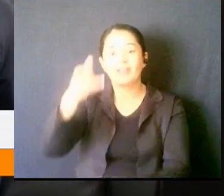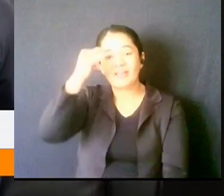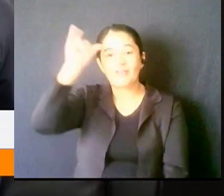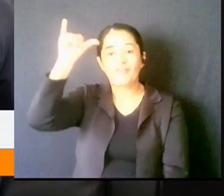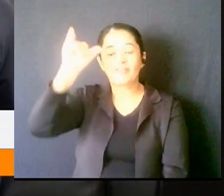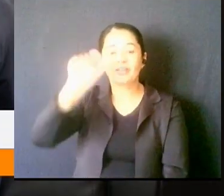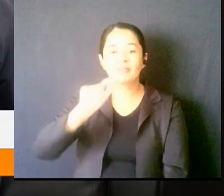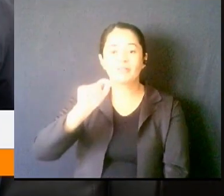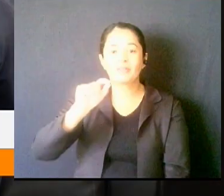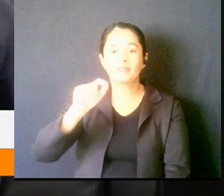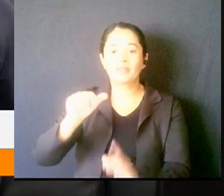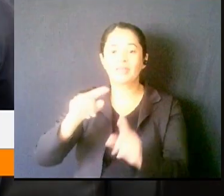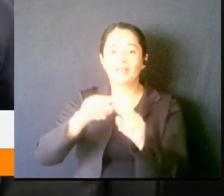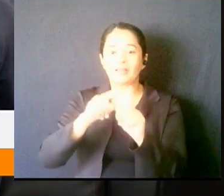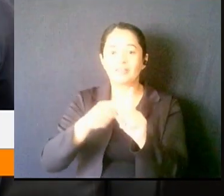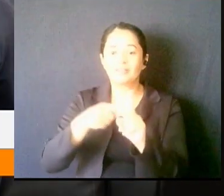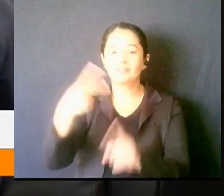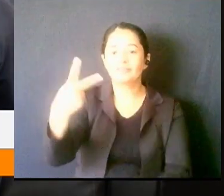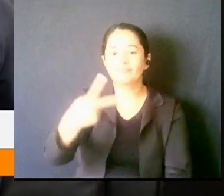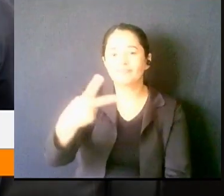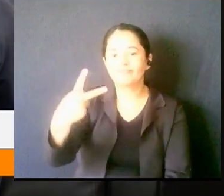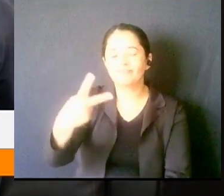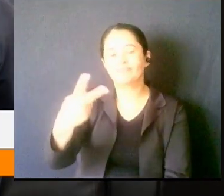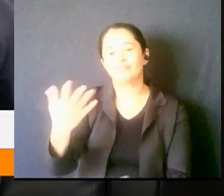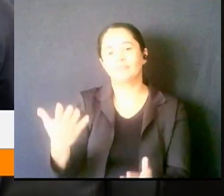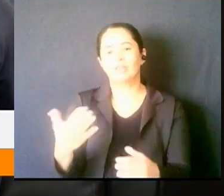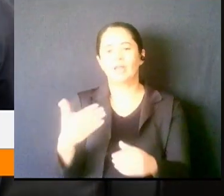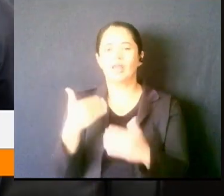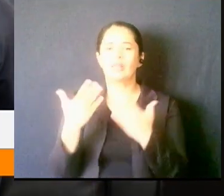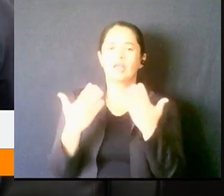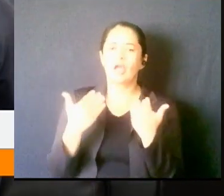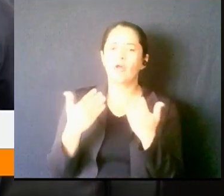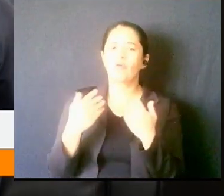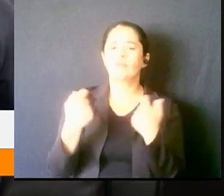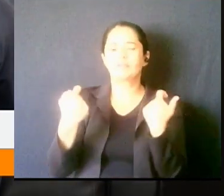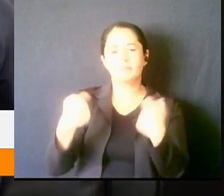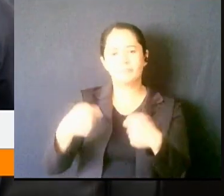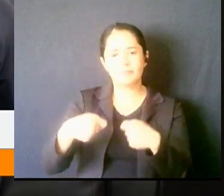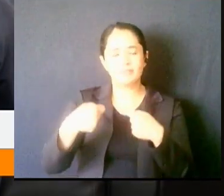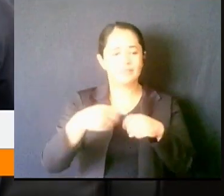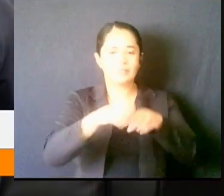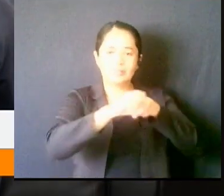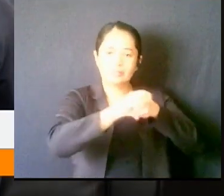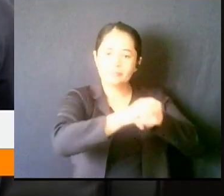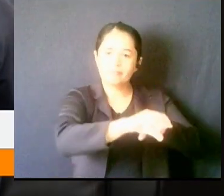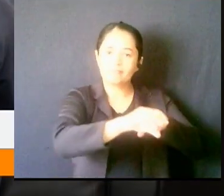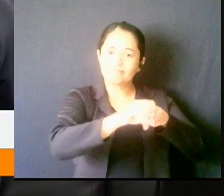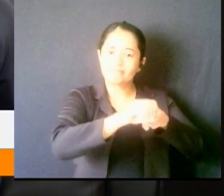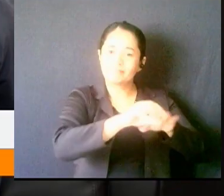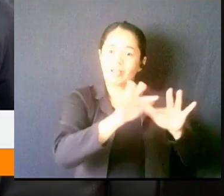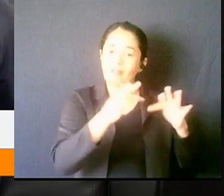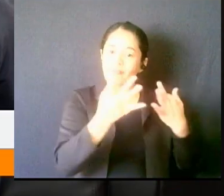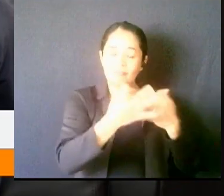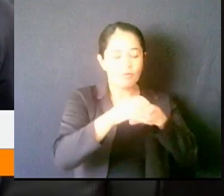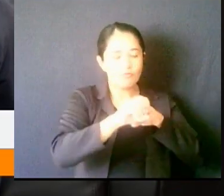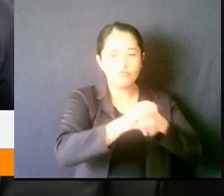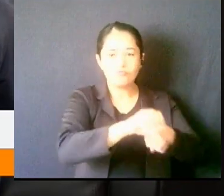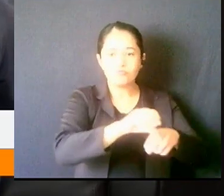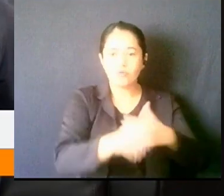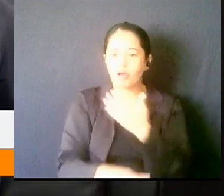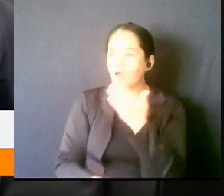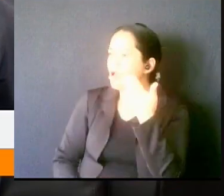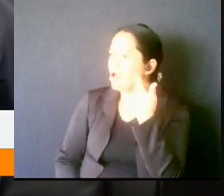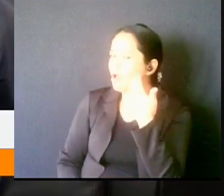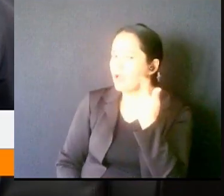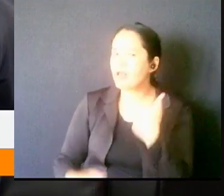essa prevenção, que essa conversa seja ensinada para os pais. Nós, da área de medicina do